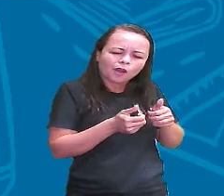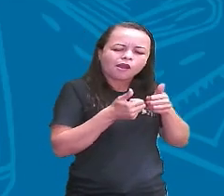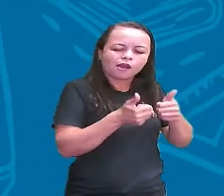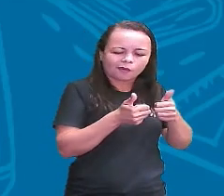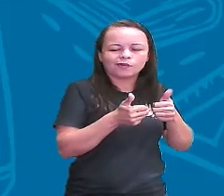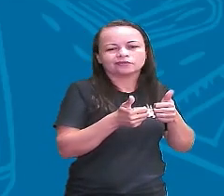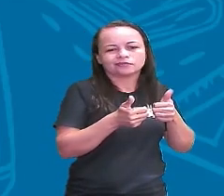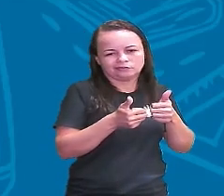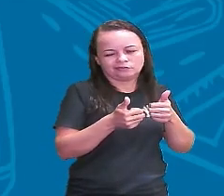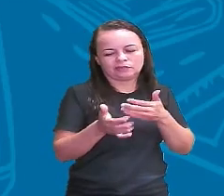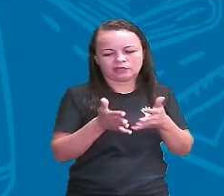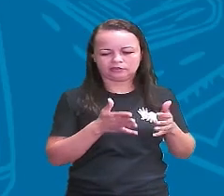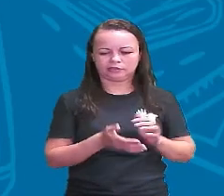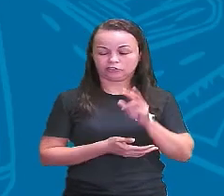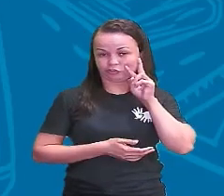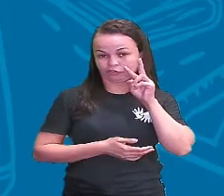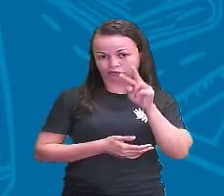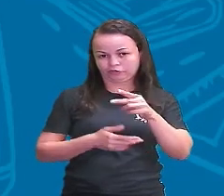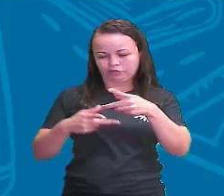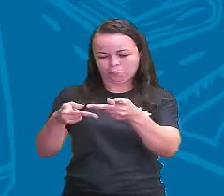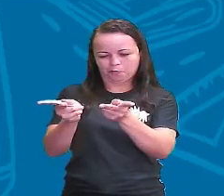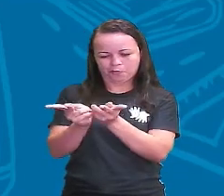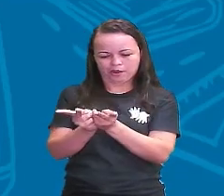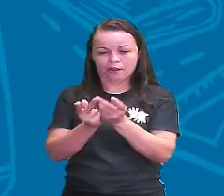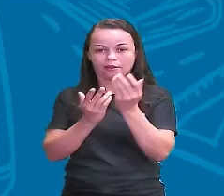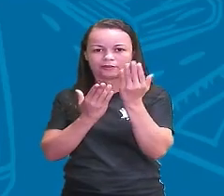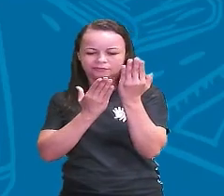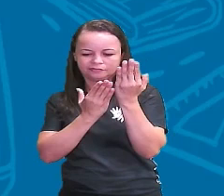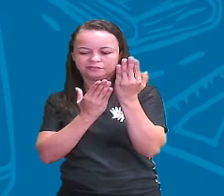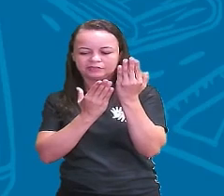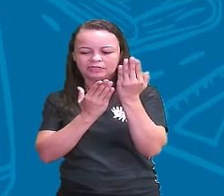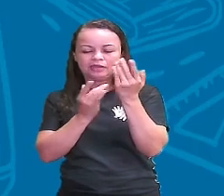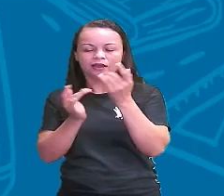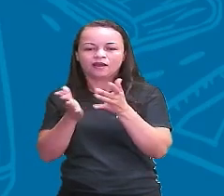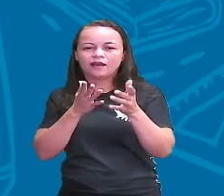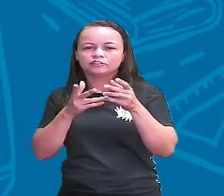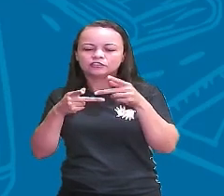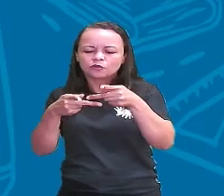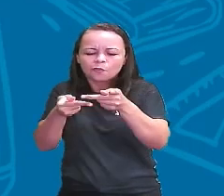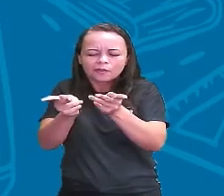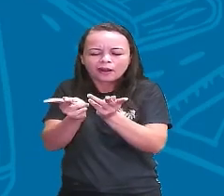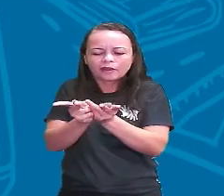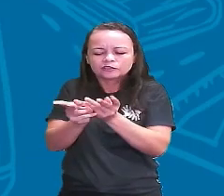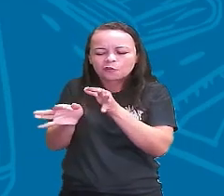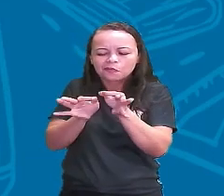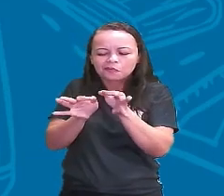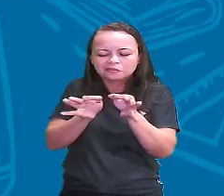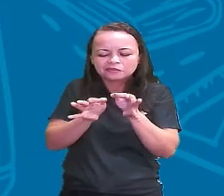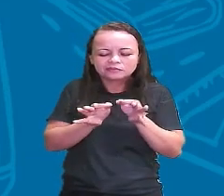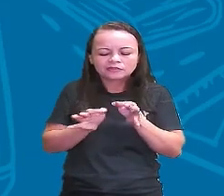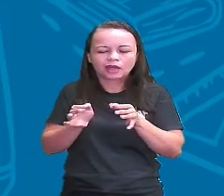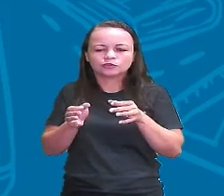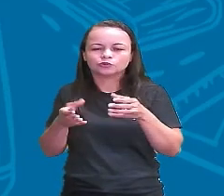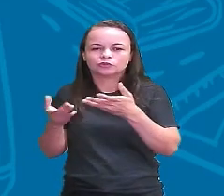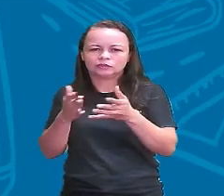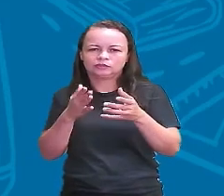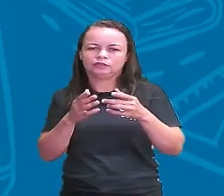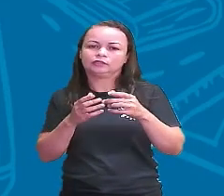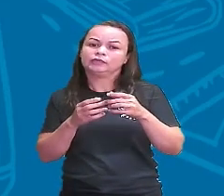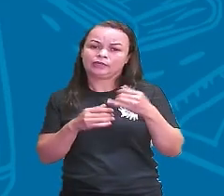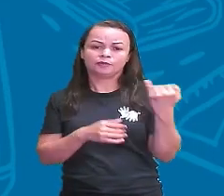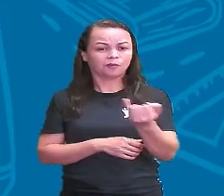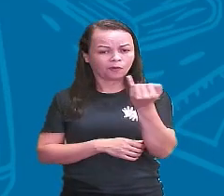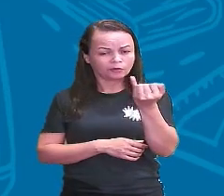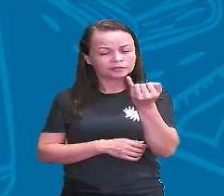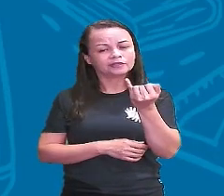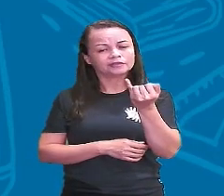né, um prato montado e a gente tem uma noção daquilo que seria ideal da gente ter no nosso prato